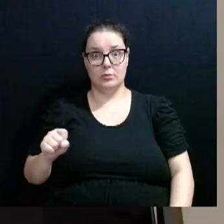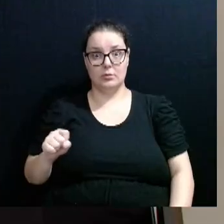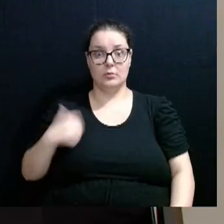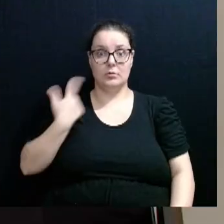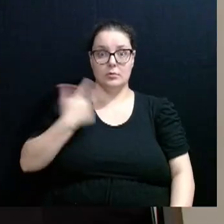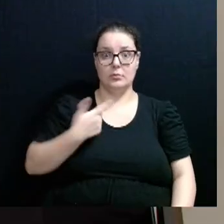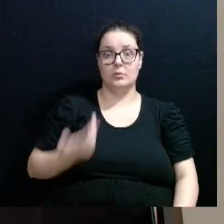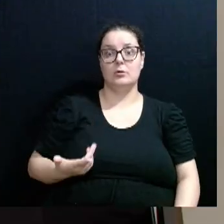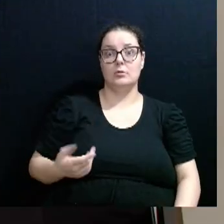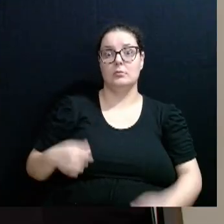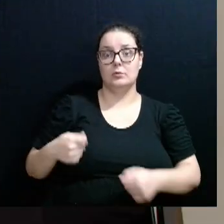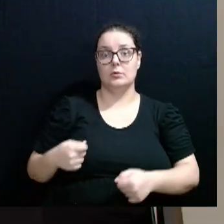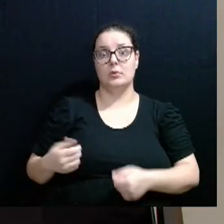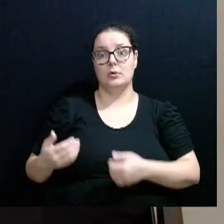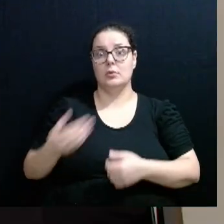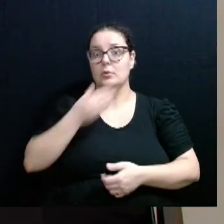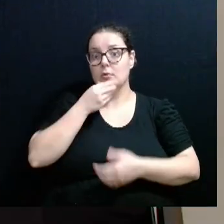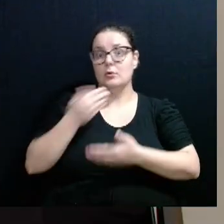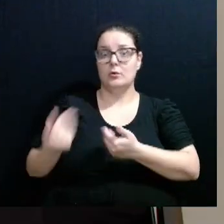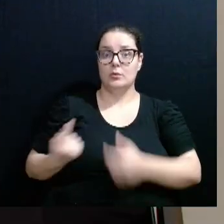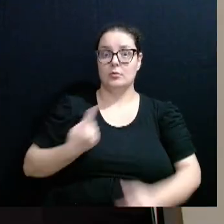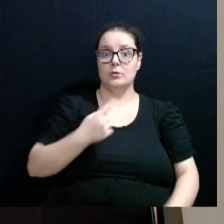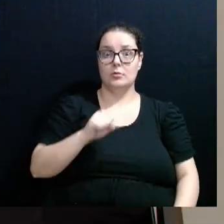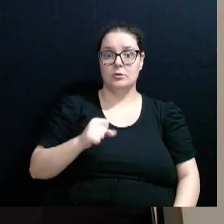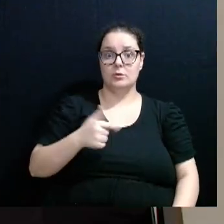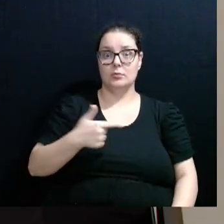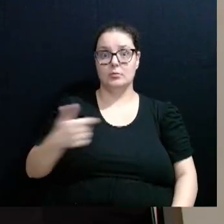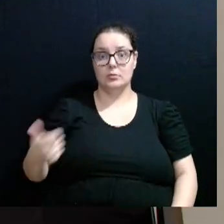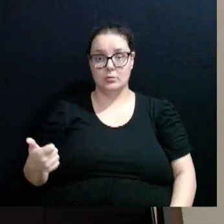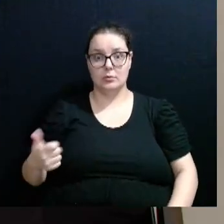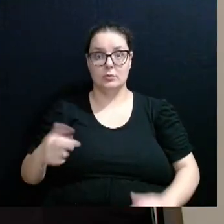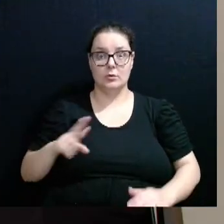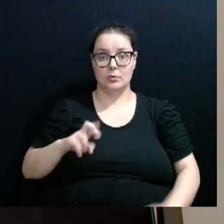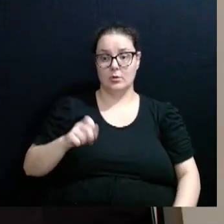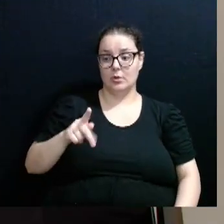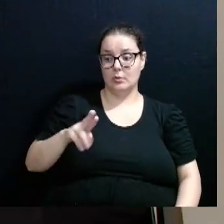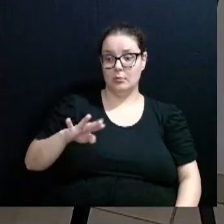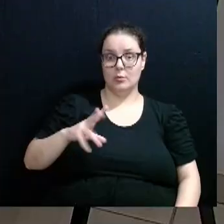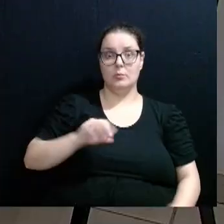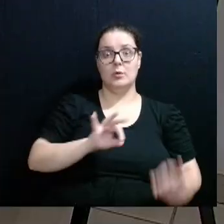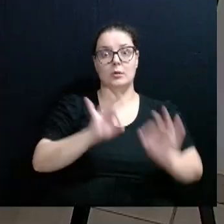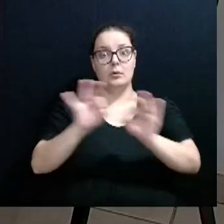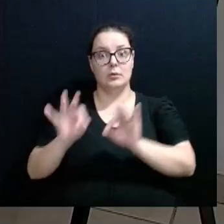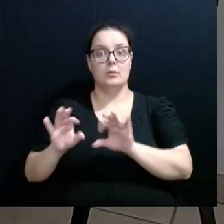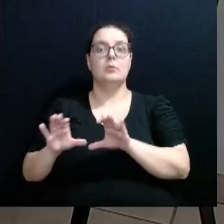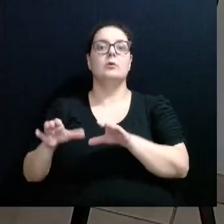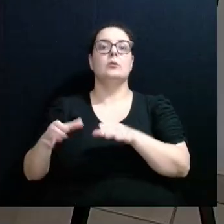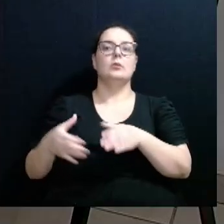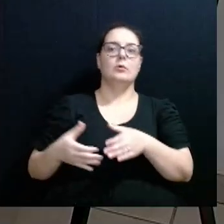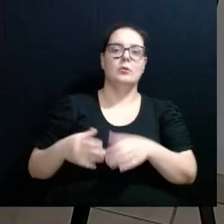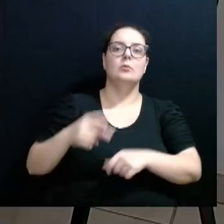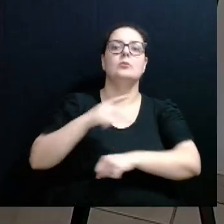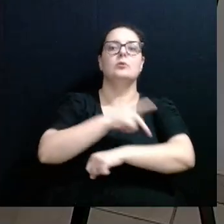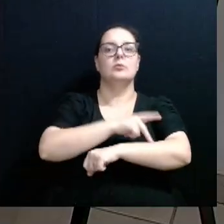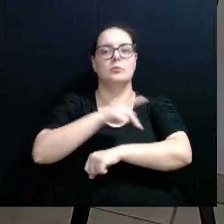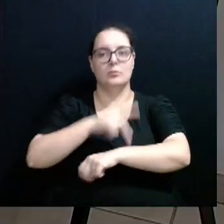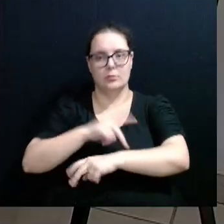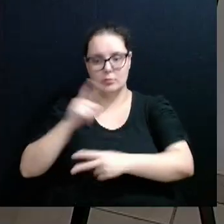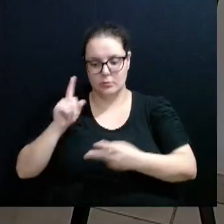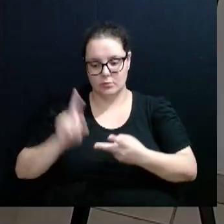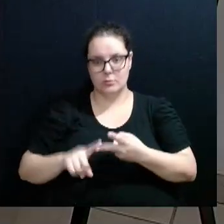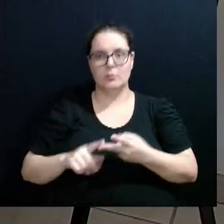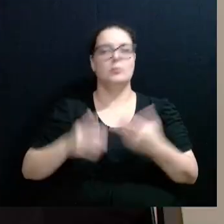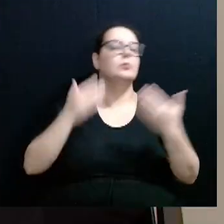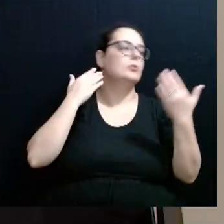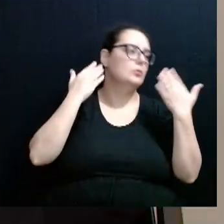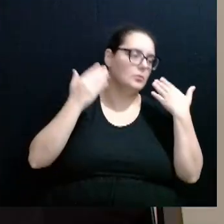para que ele fique de 18 a 21 numa república assistida, com essa equipe de pedagogo, psicólogo e assistente